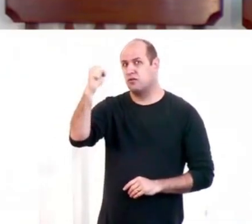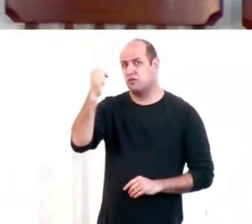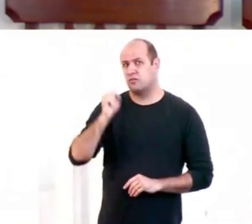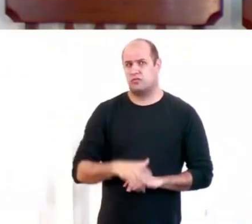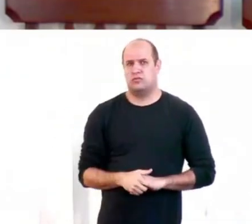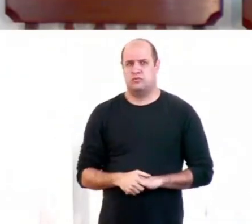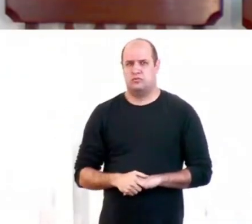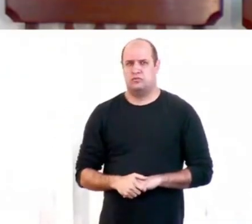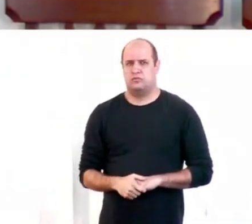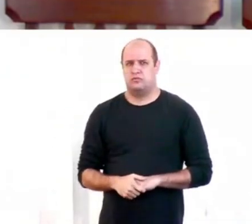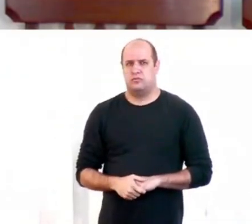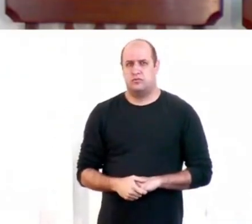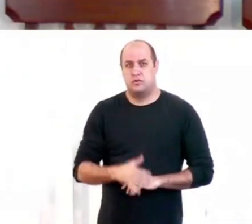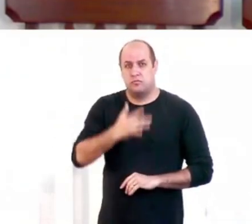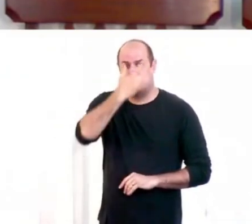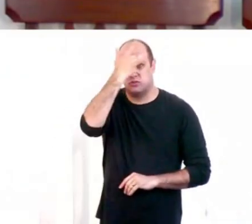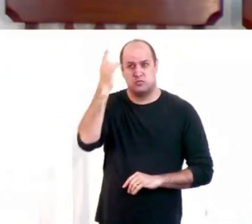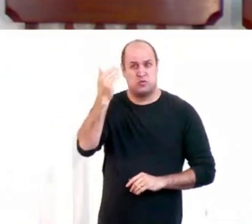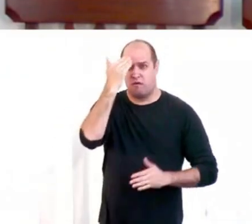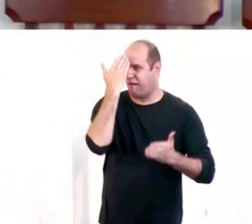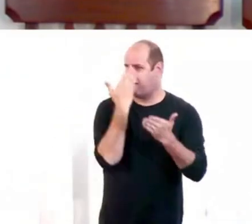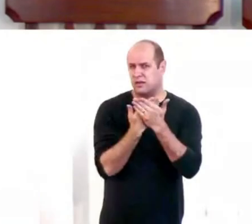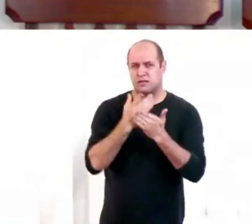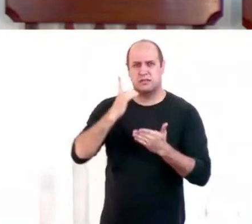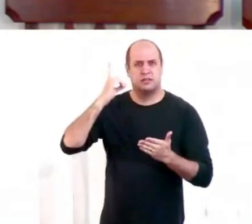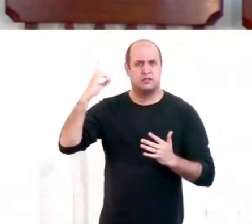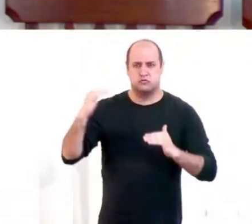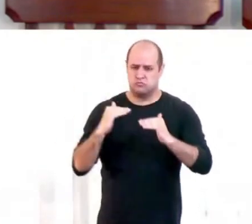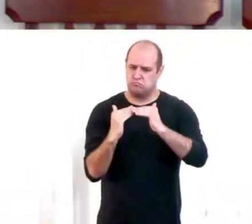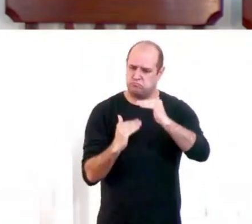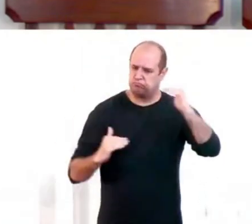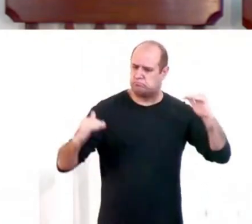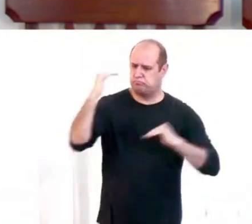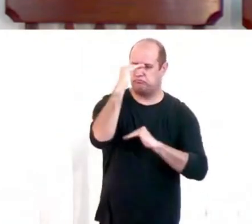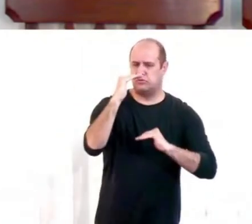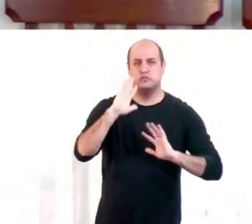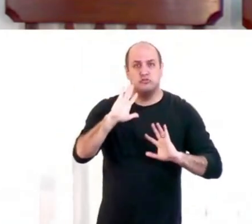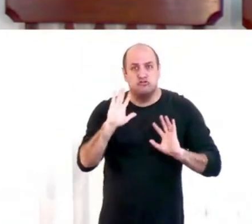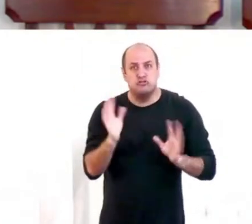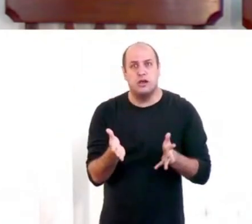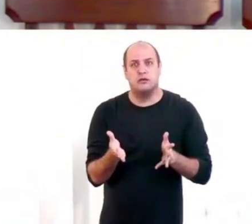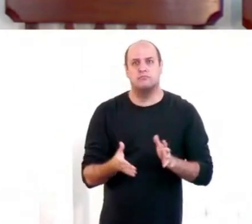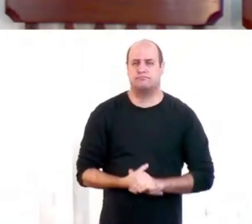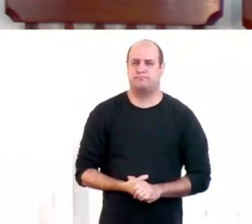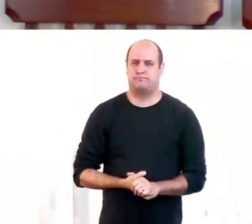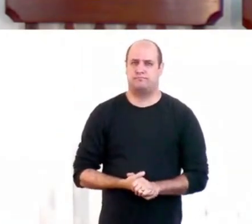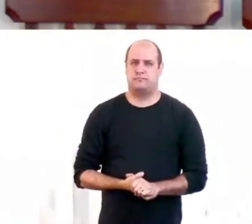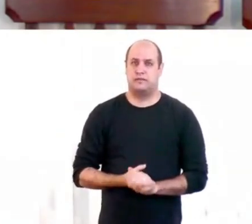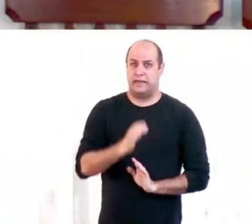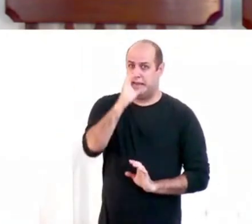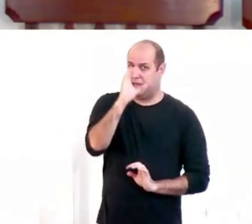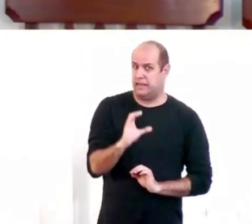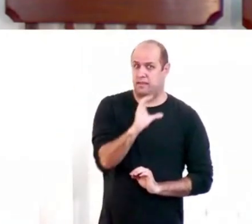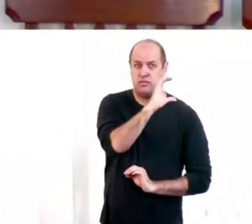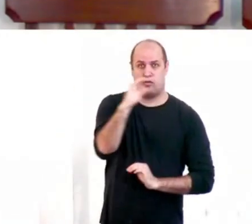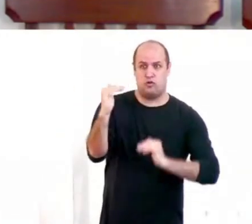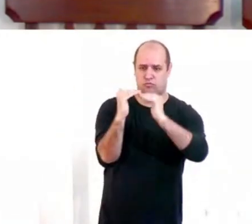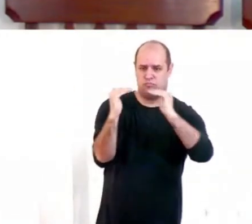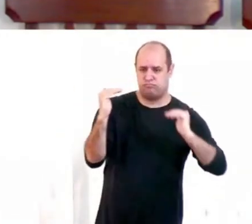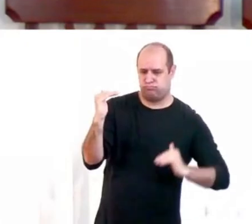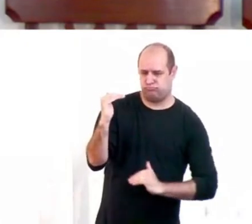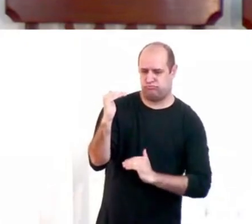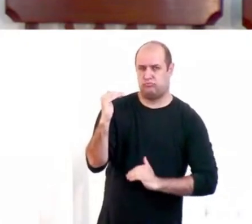de ateístas e agnósticos ultrapassou o número de cristãos católicos